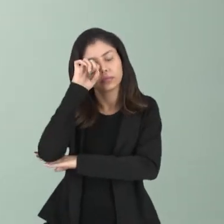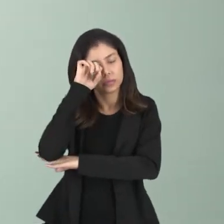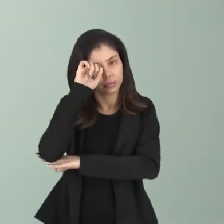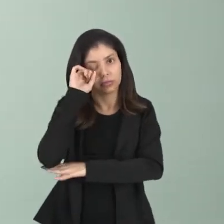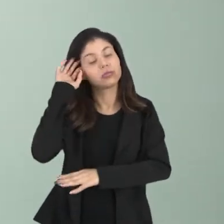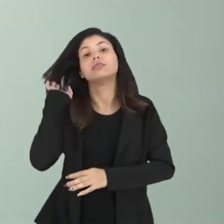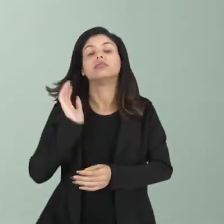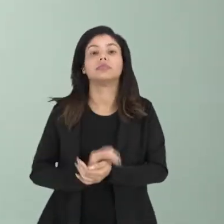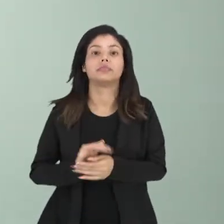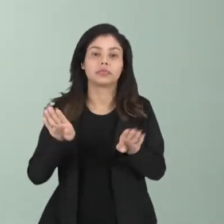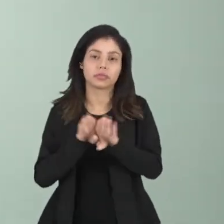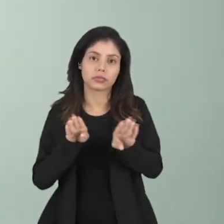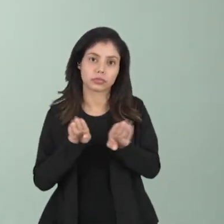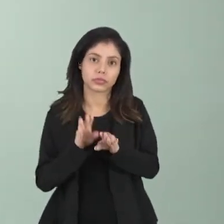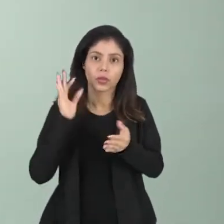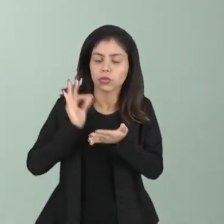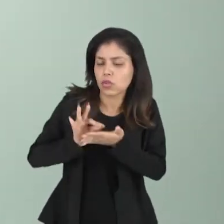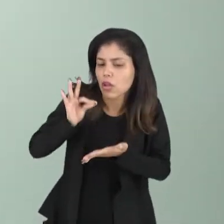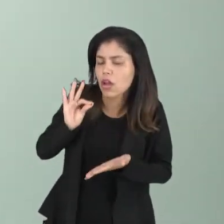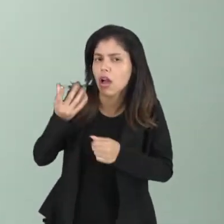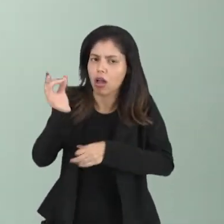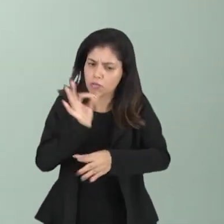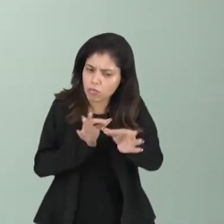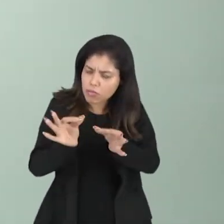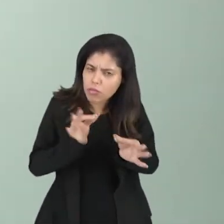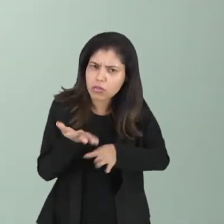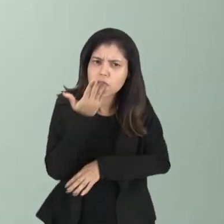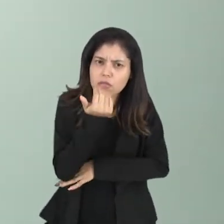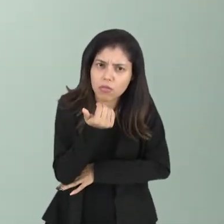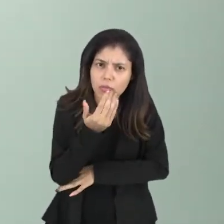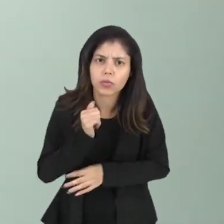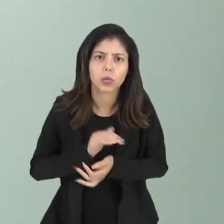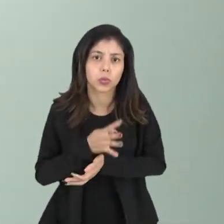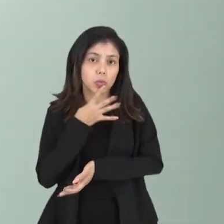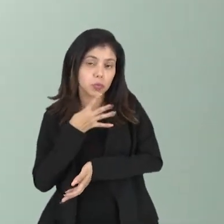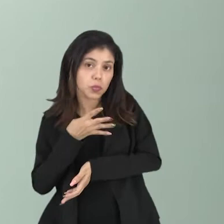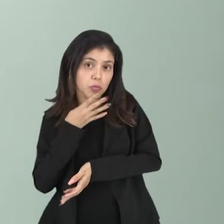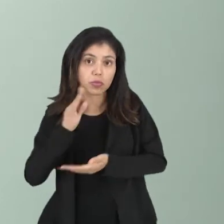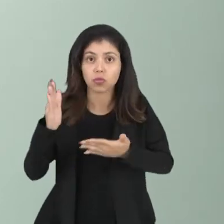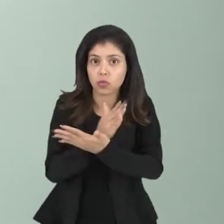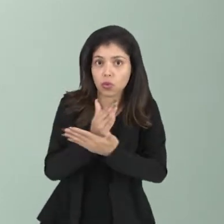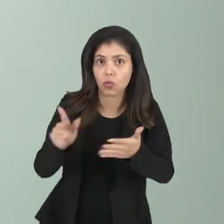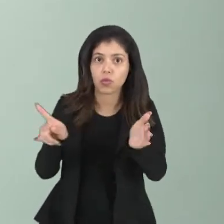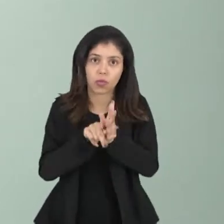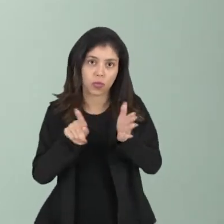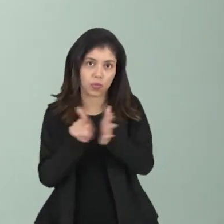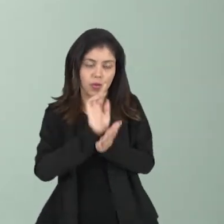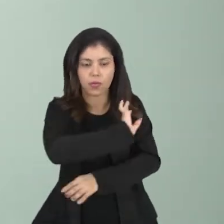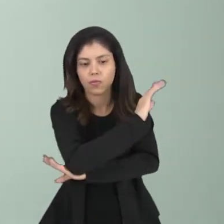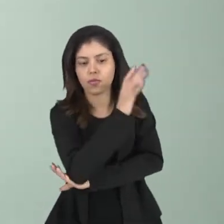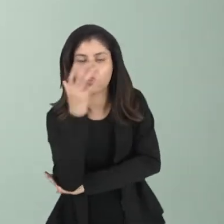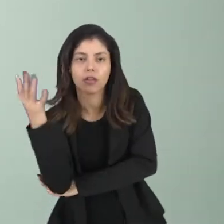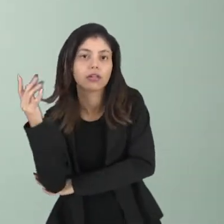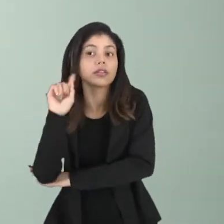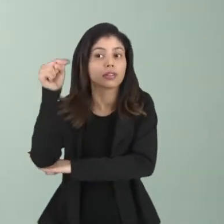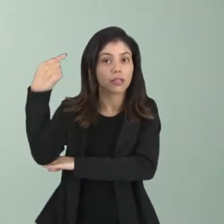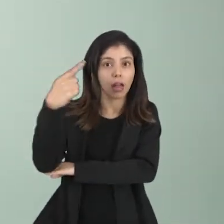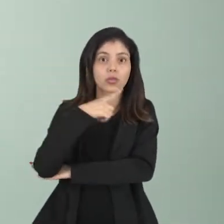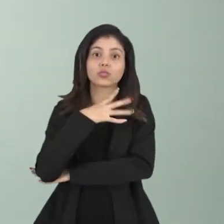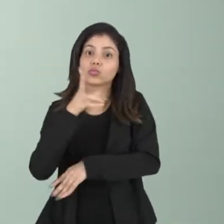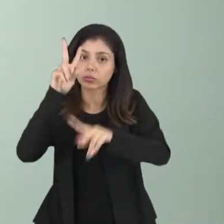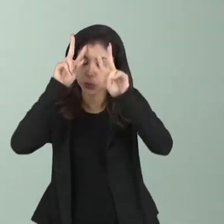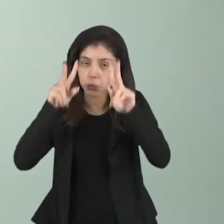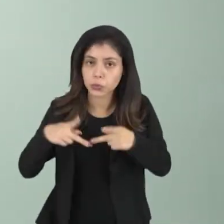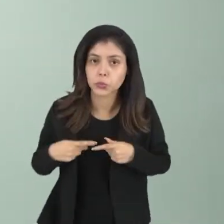fazer determinado tipo de chá, preparo de alimento, conhecimento de determinadas coisas que a natureza está lá e que o